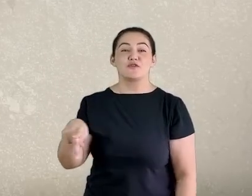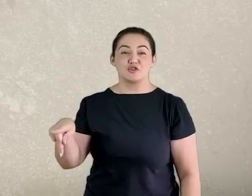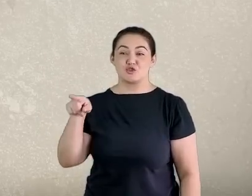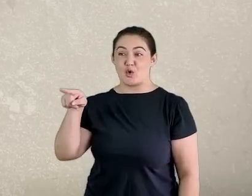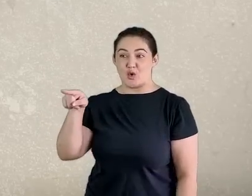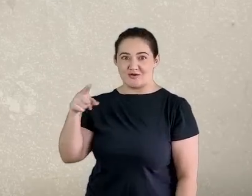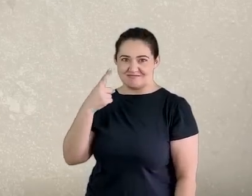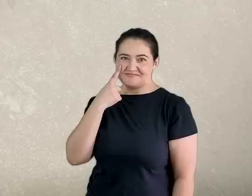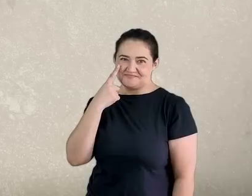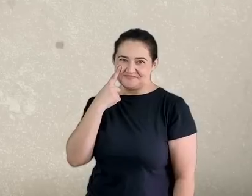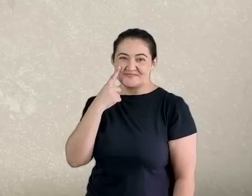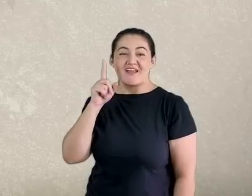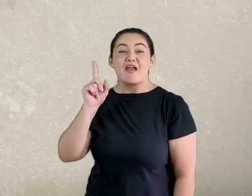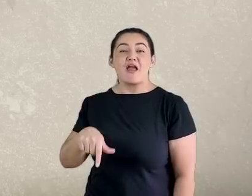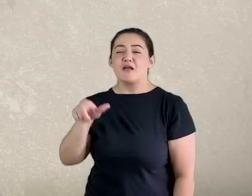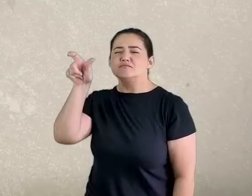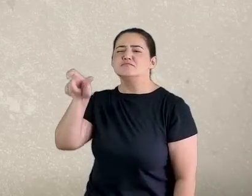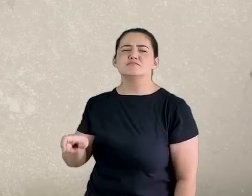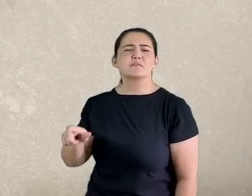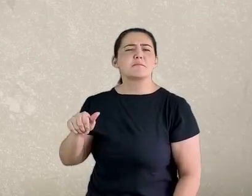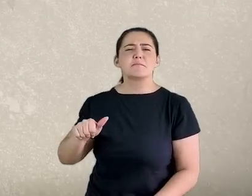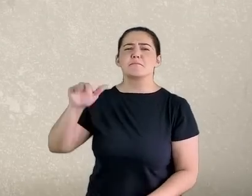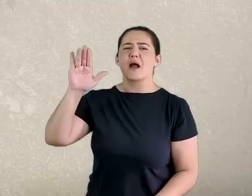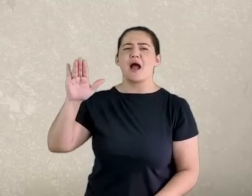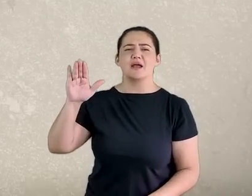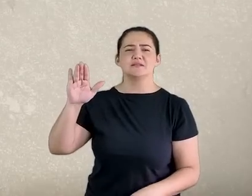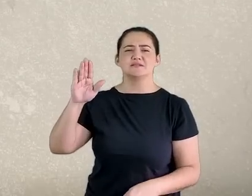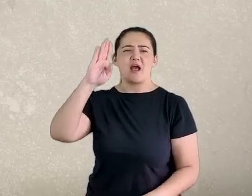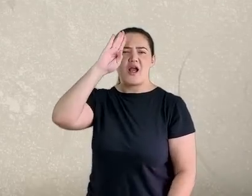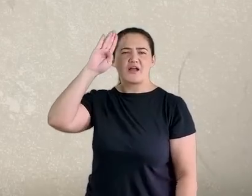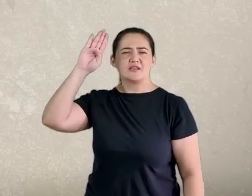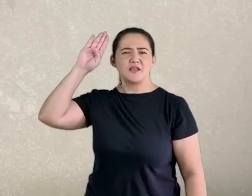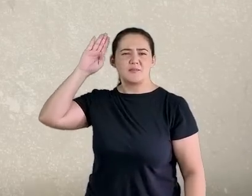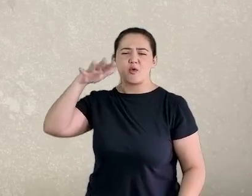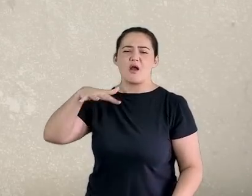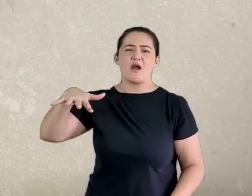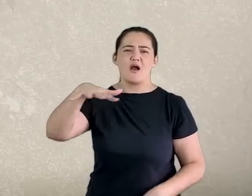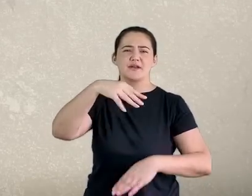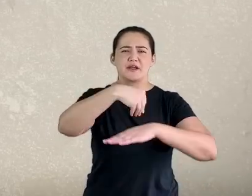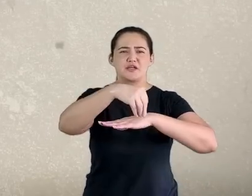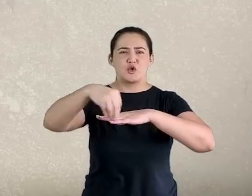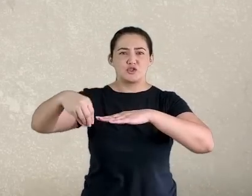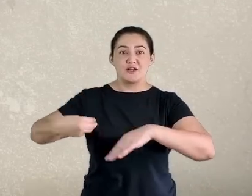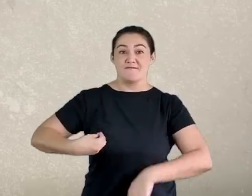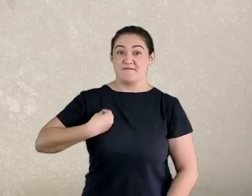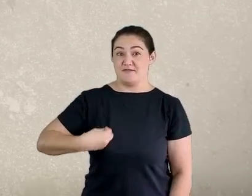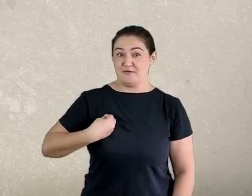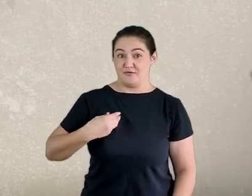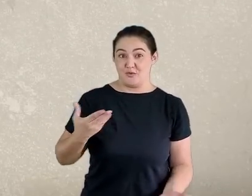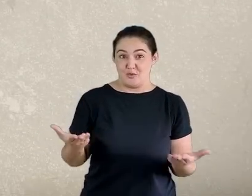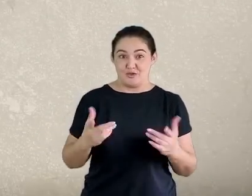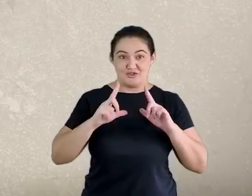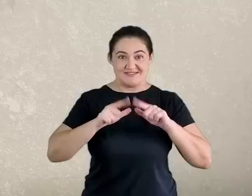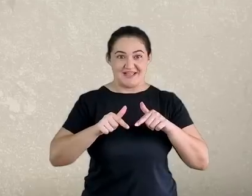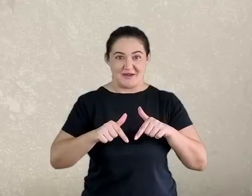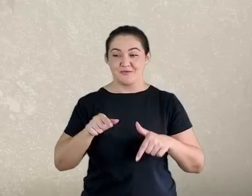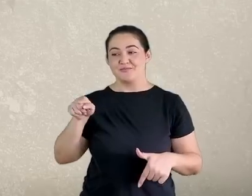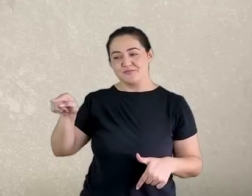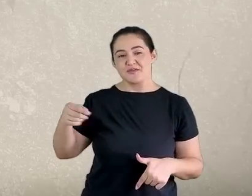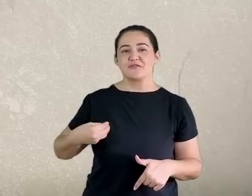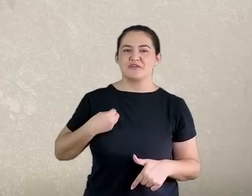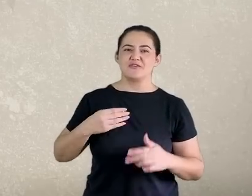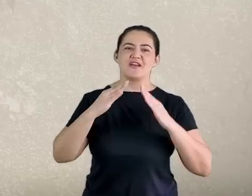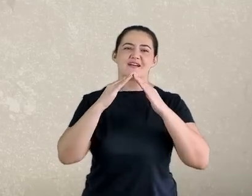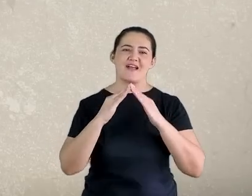Gabriel Barkay, que é um dos maiores acadêmicos da área de arqueologia ainda presentes aqui em Israel. Hoje ele vive